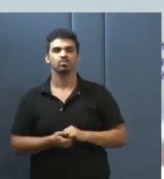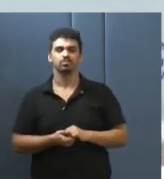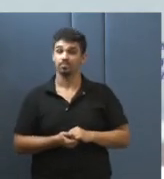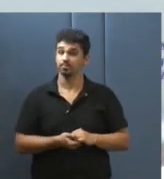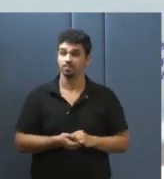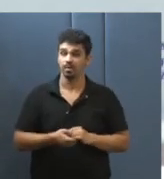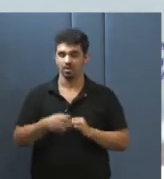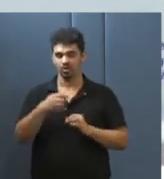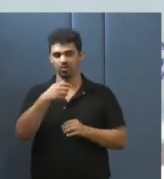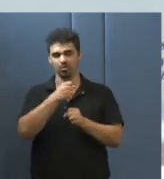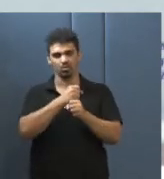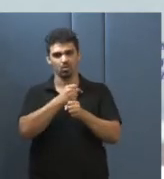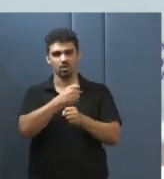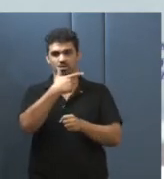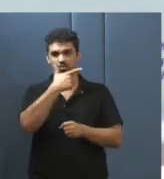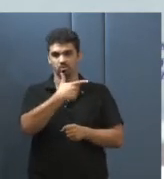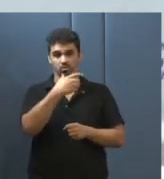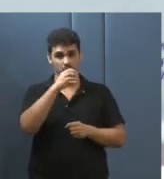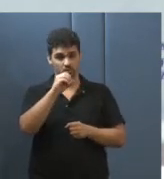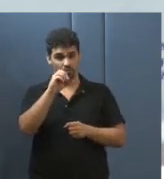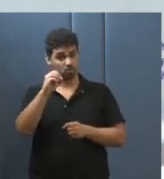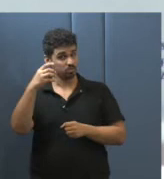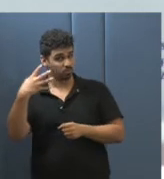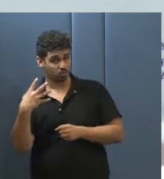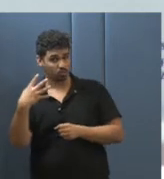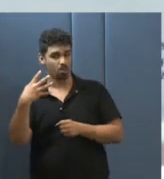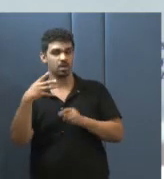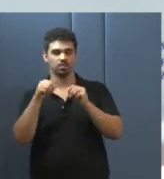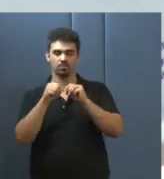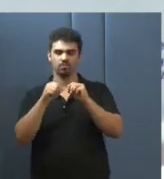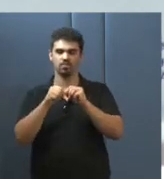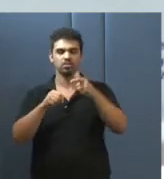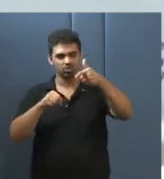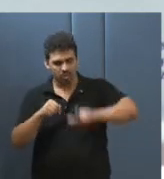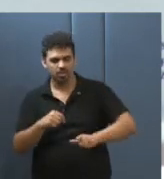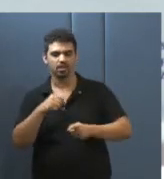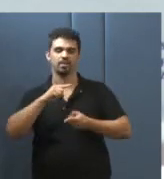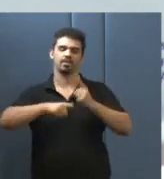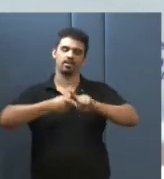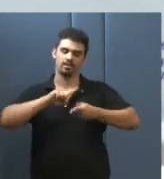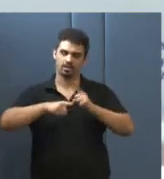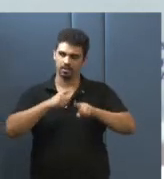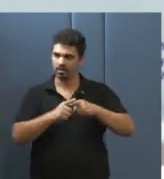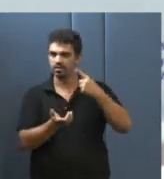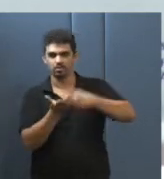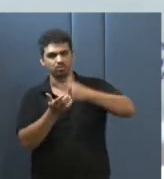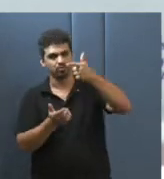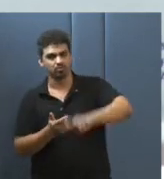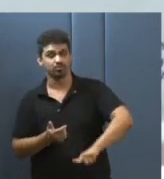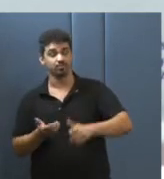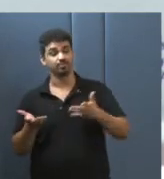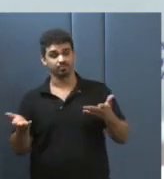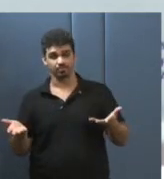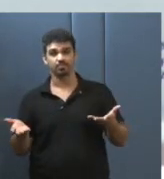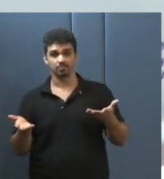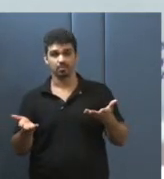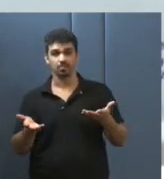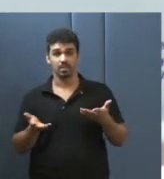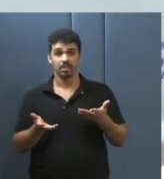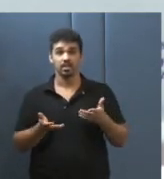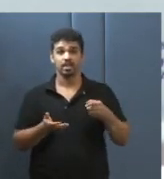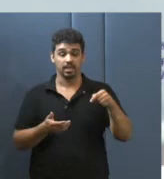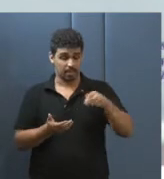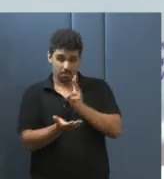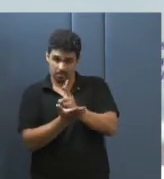acabou não, no ano de 2004, a gente fez uma renegociação, reestruturação de dívida do Congo, Brazzaville. E, na